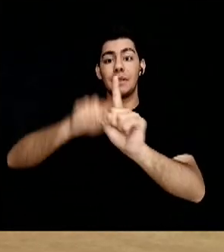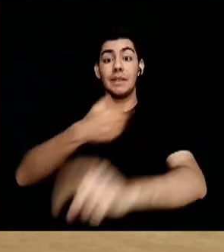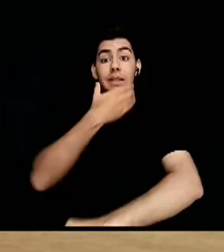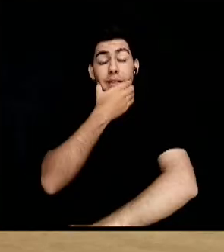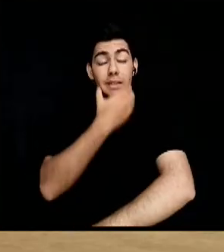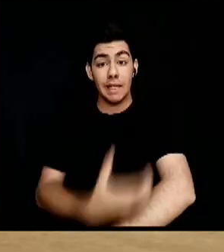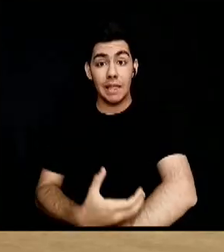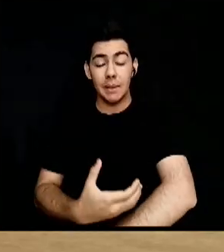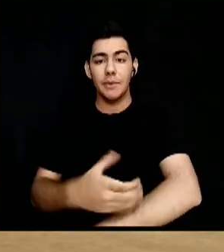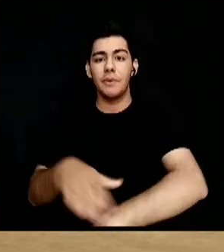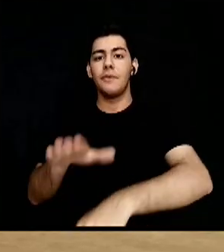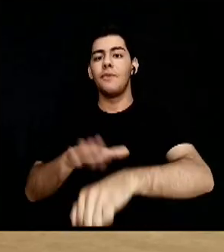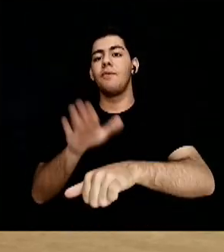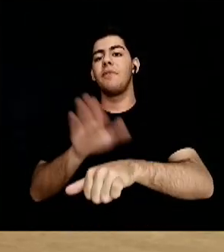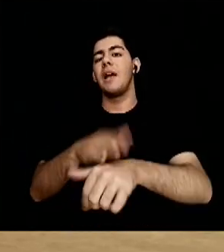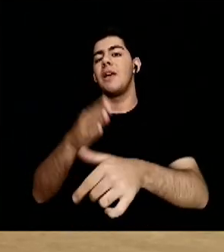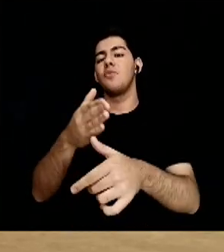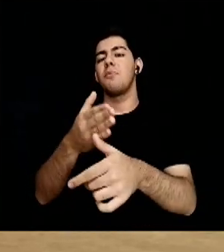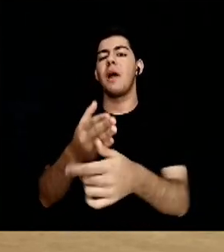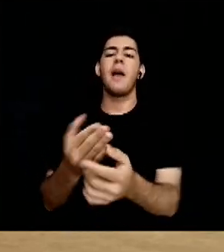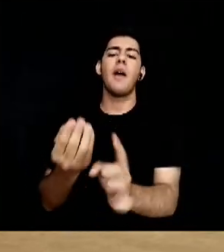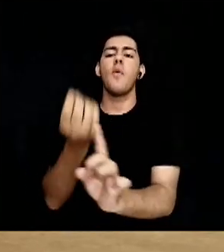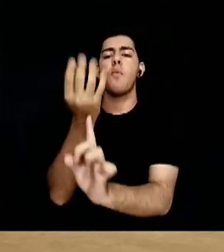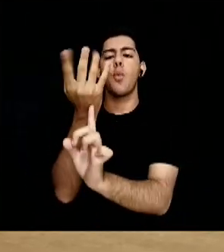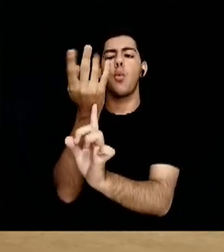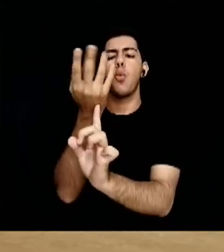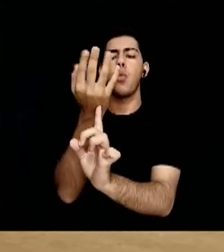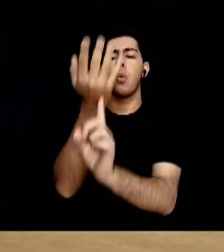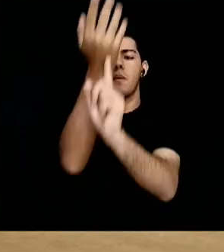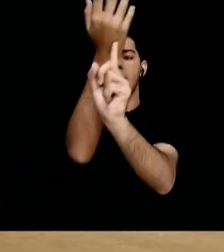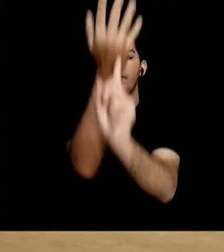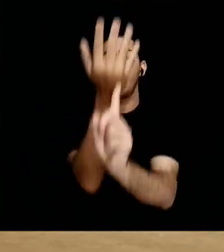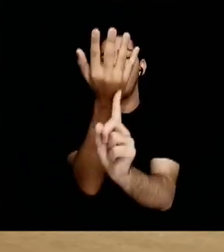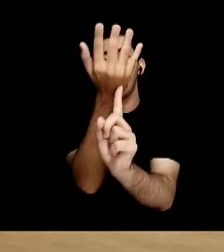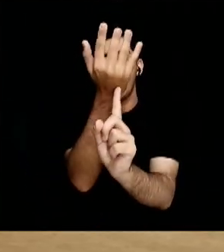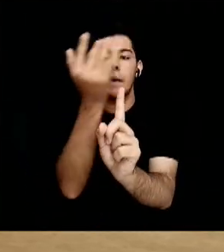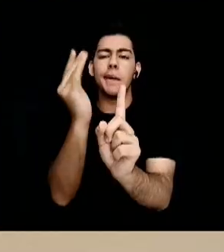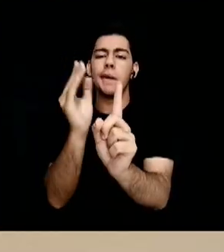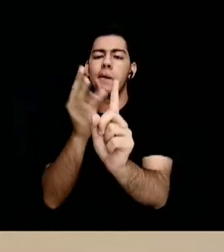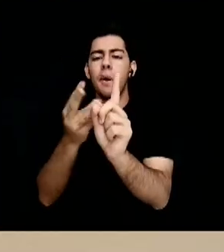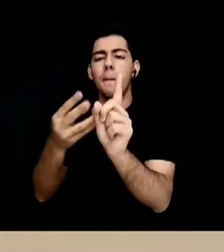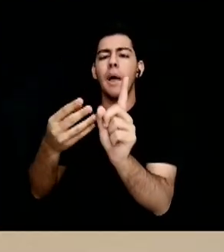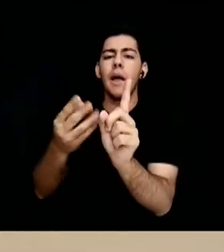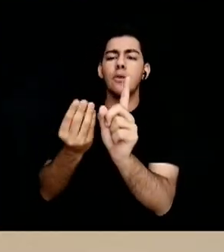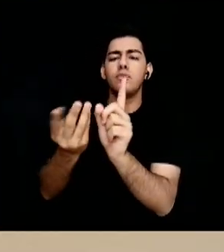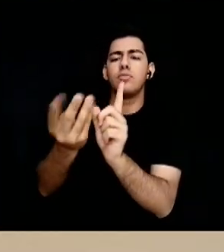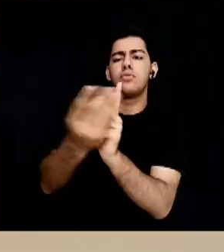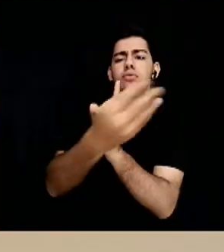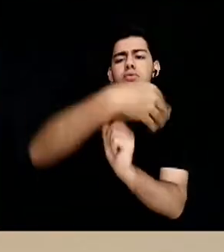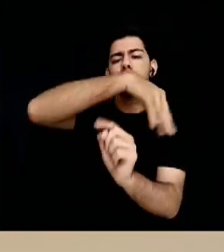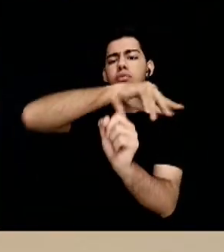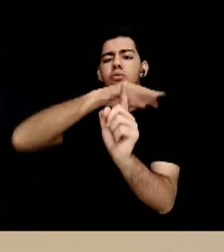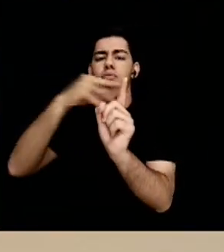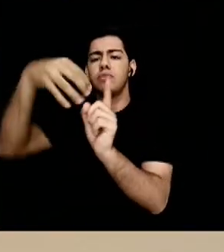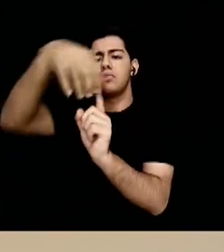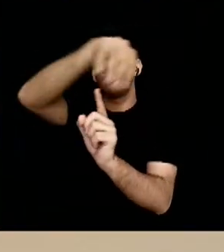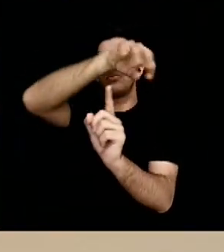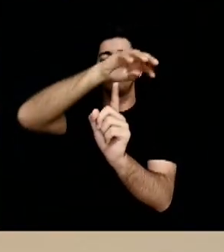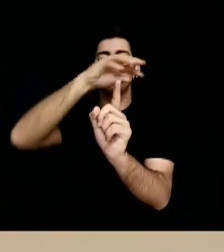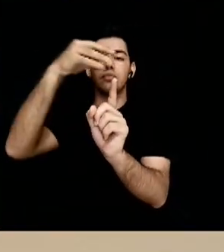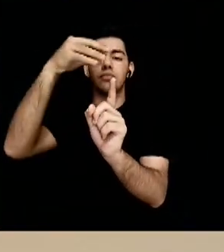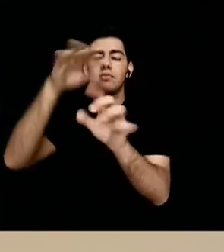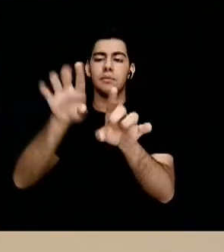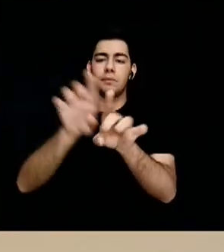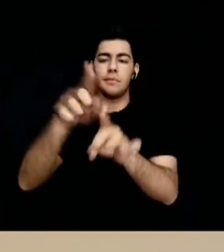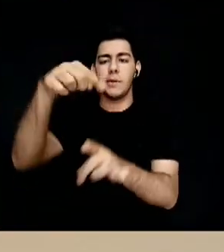ali dentro com, né, um musguinho. Fica super bonito. Então, você consegue usar uma pelsa